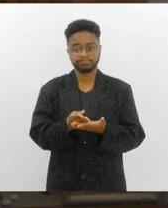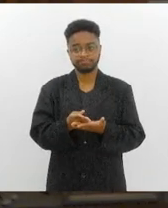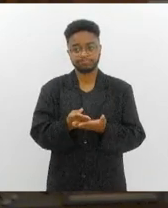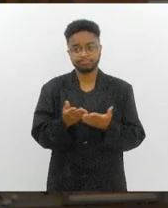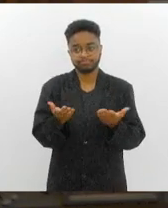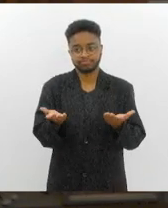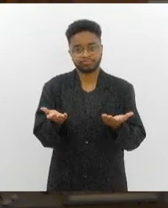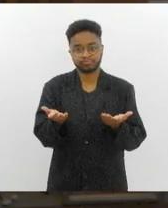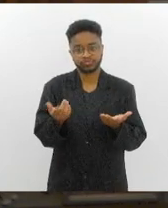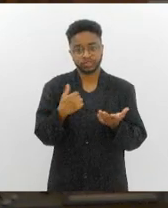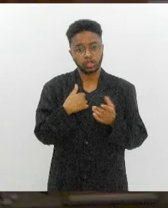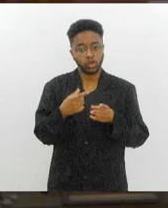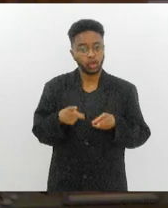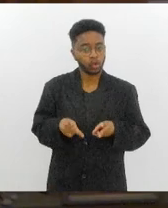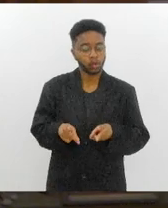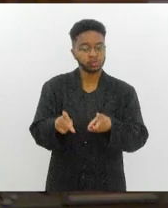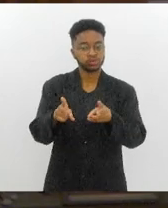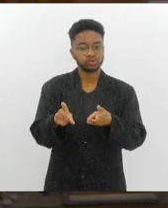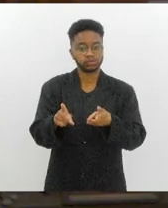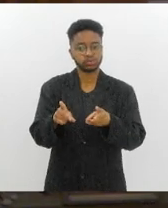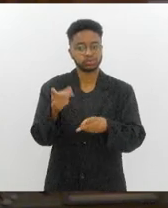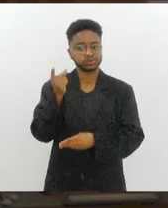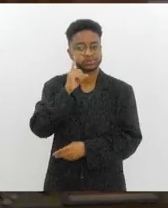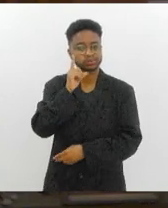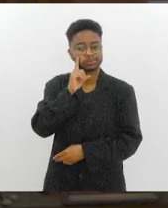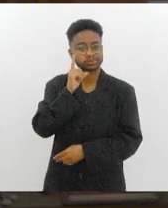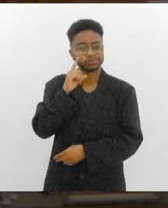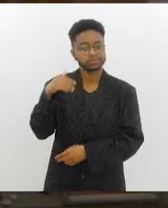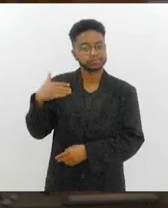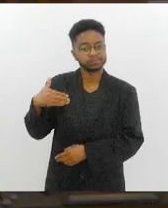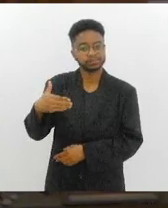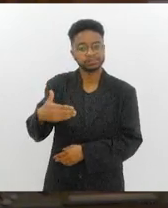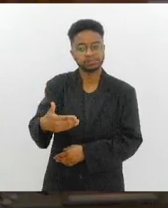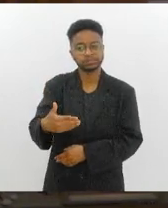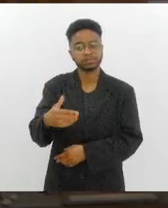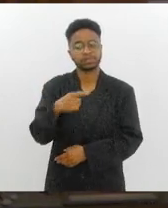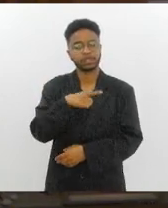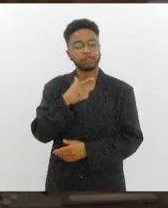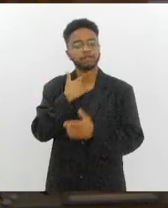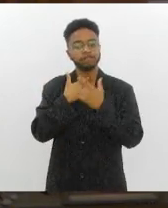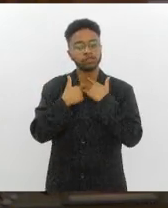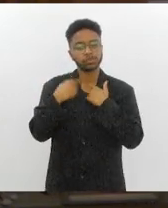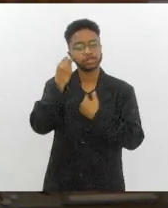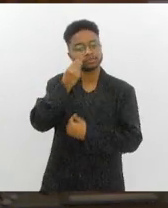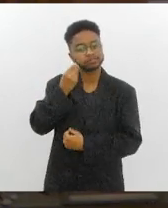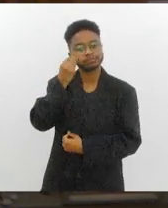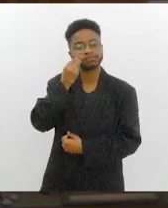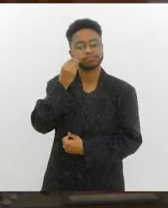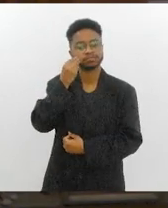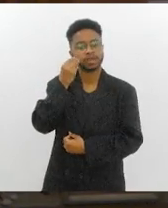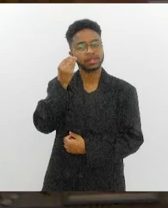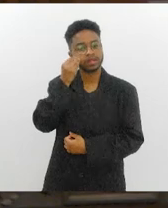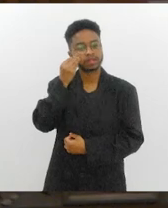eu continuo cada dia, diariamente, com o desejo de experimentar.